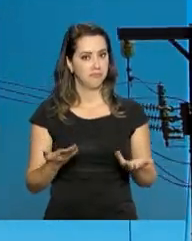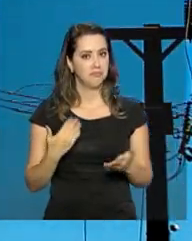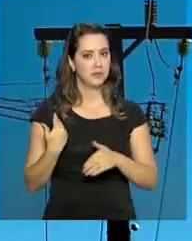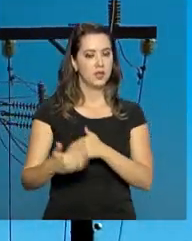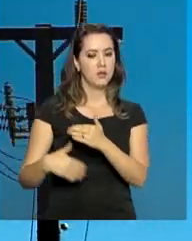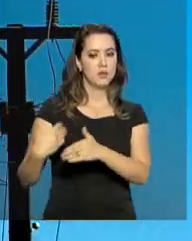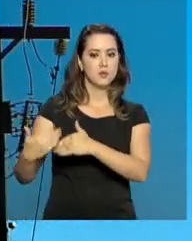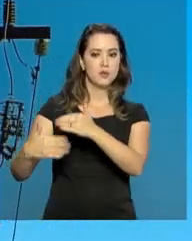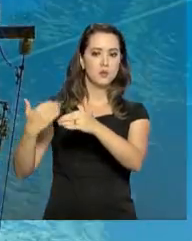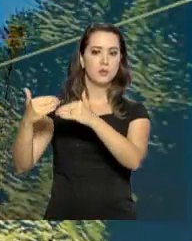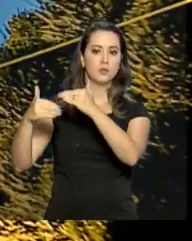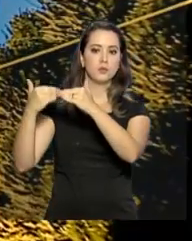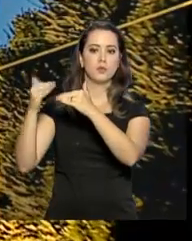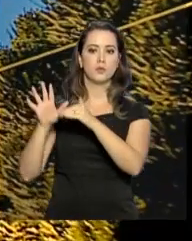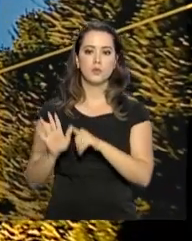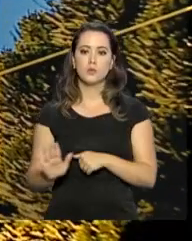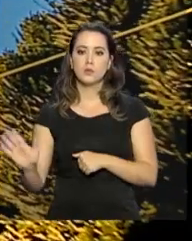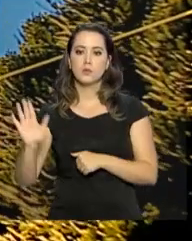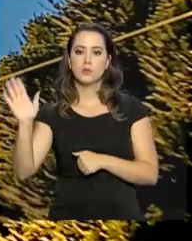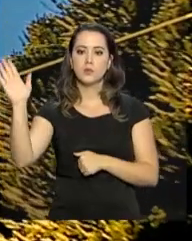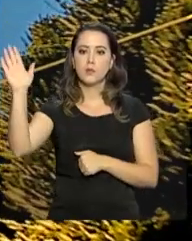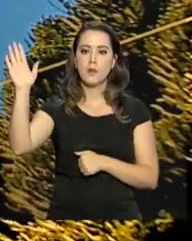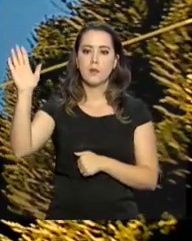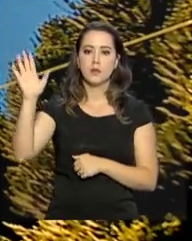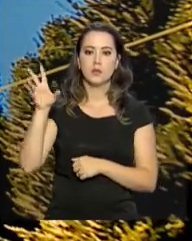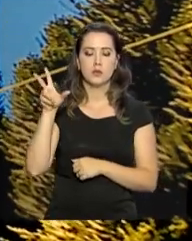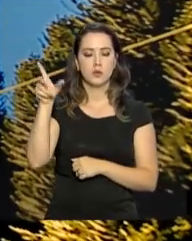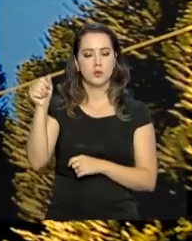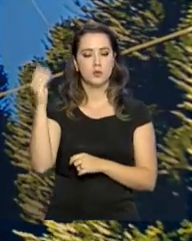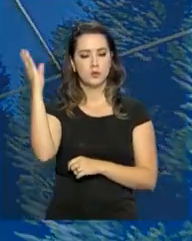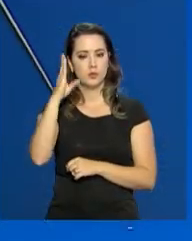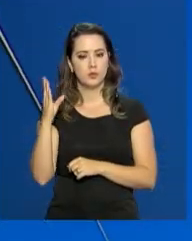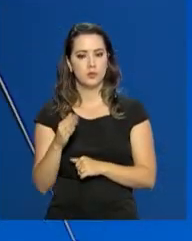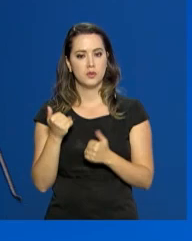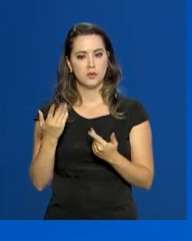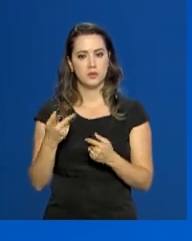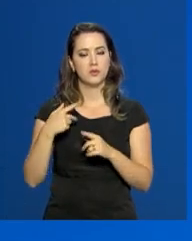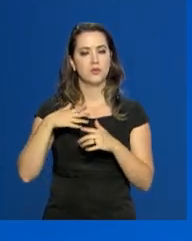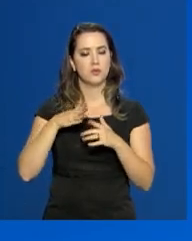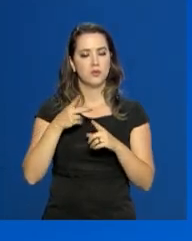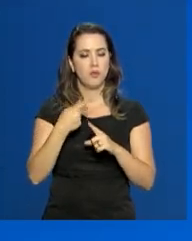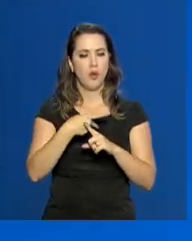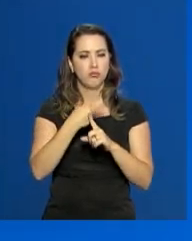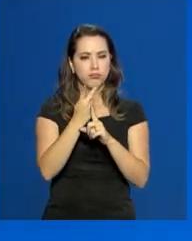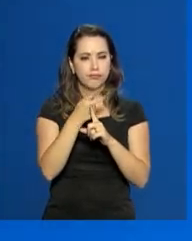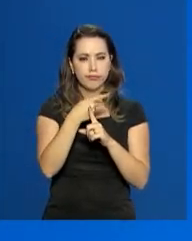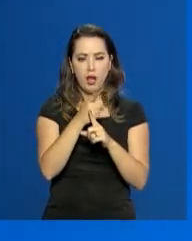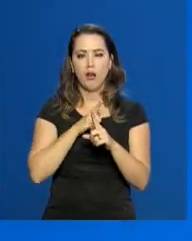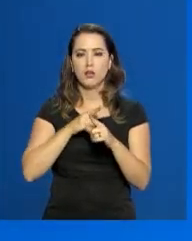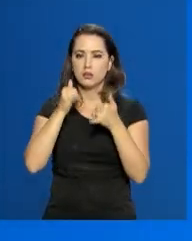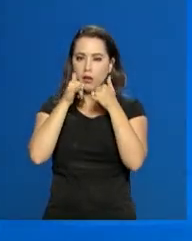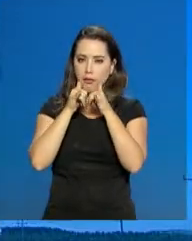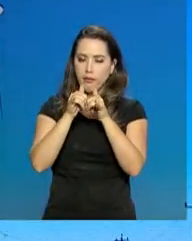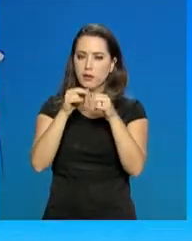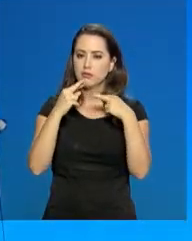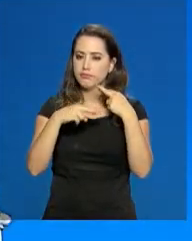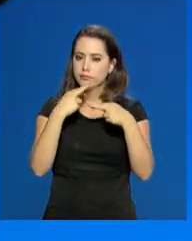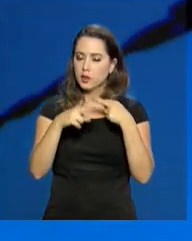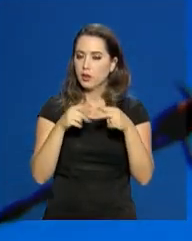desenvolvendo a produção de energia elétrica a partir de óleo em todas essas regiões não têm potenciais